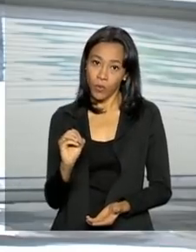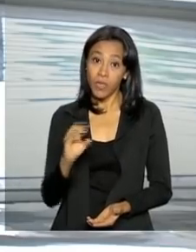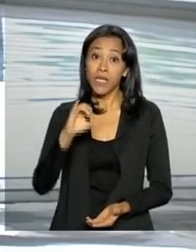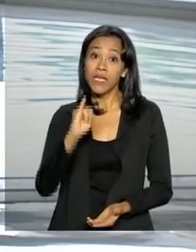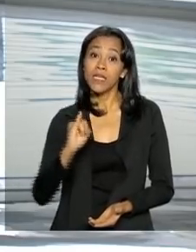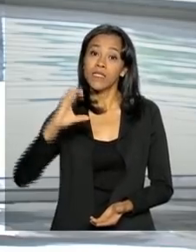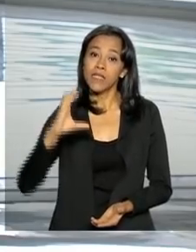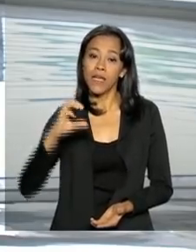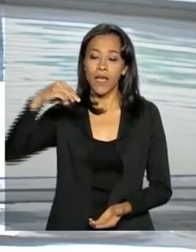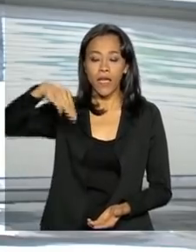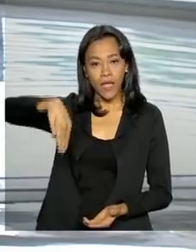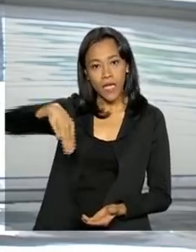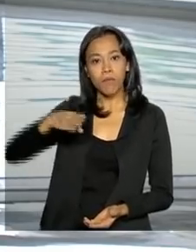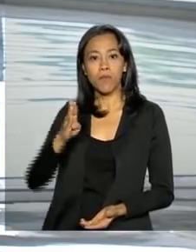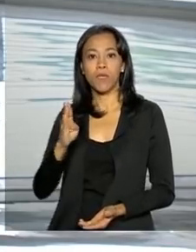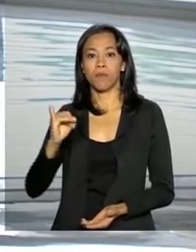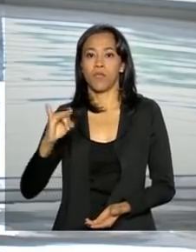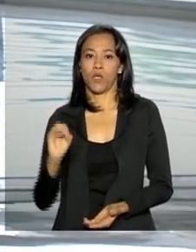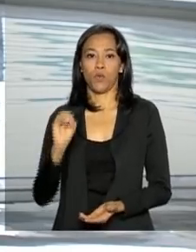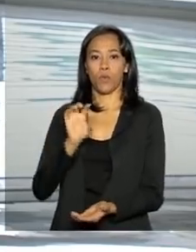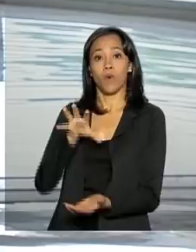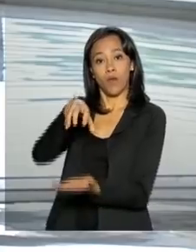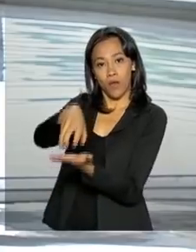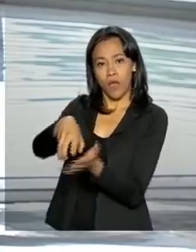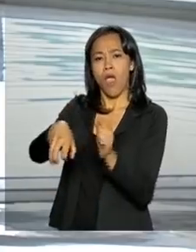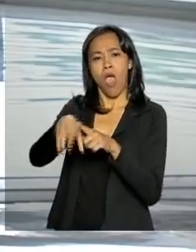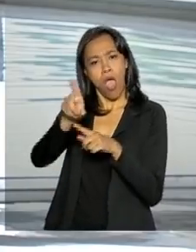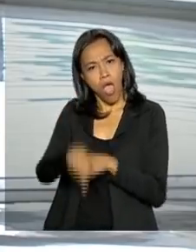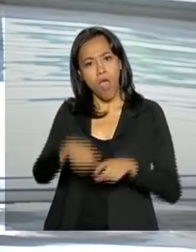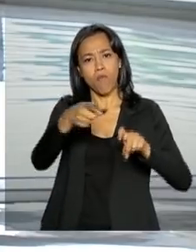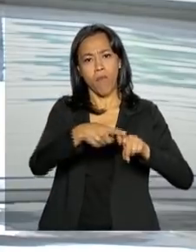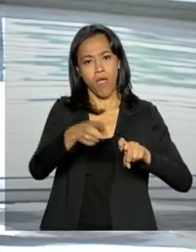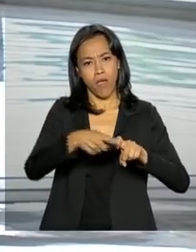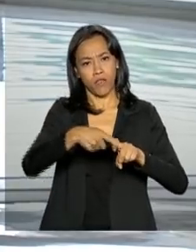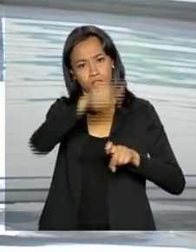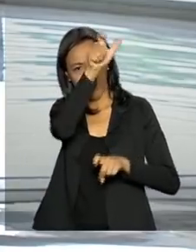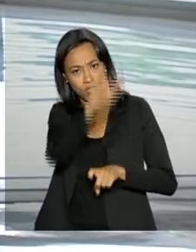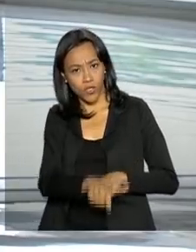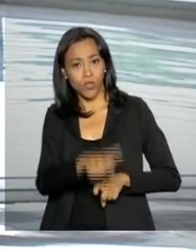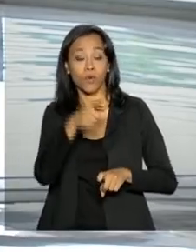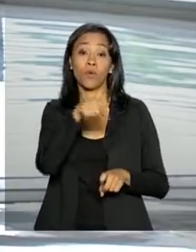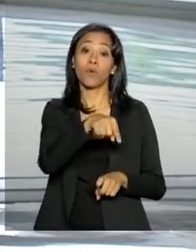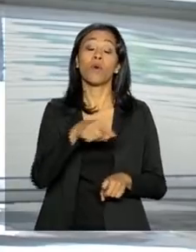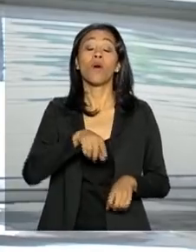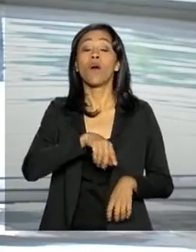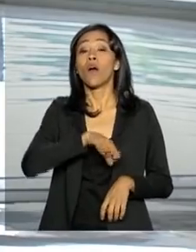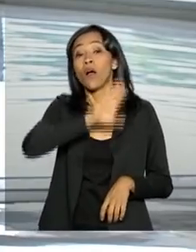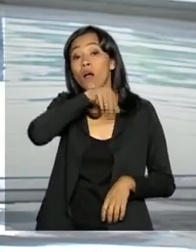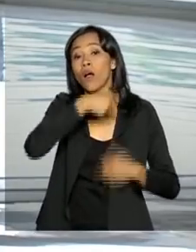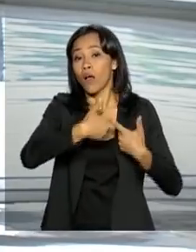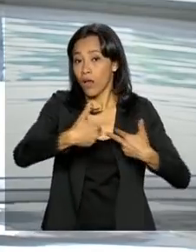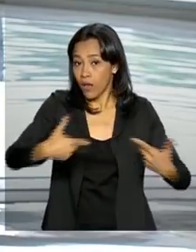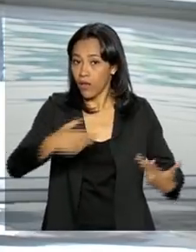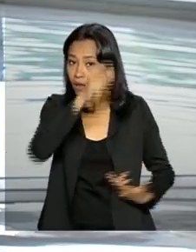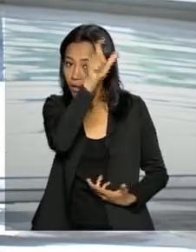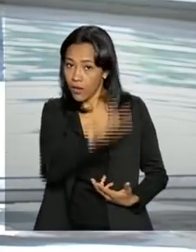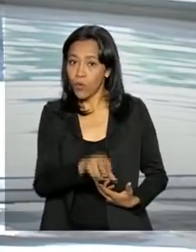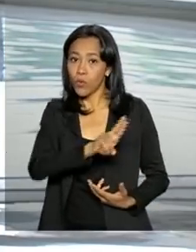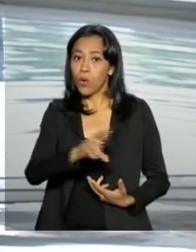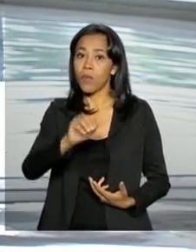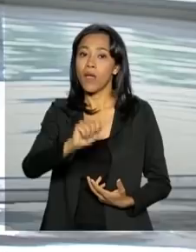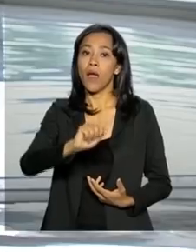ICMBio. A instituição será comandada pelo médico veterinário Adalberto Eberhard, conhecido pelo seu trabalho